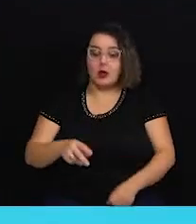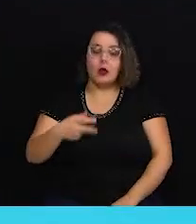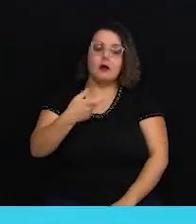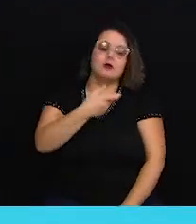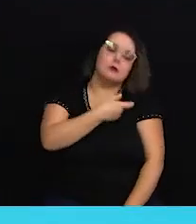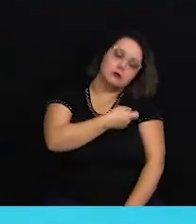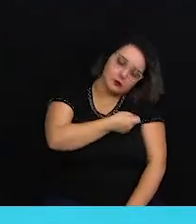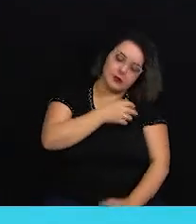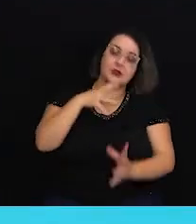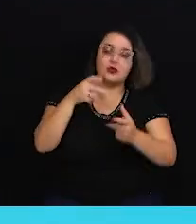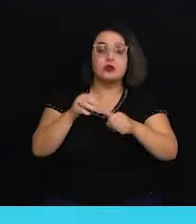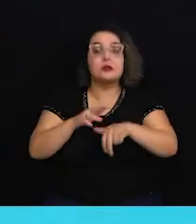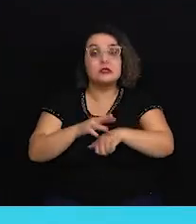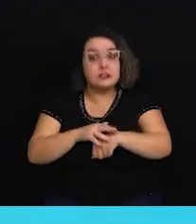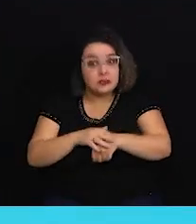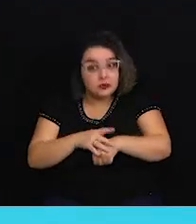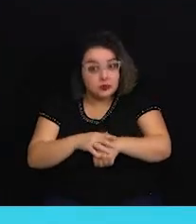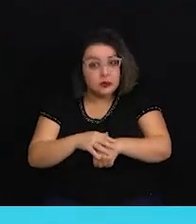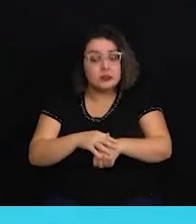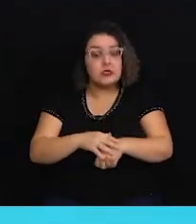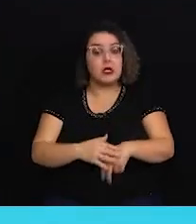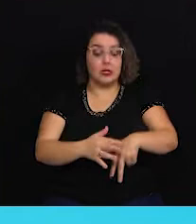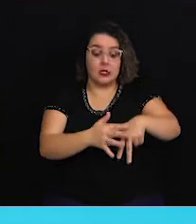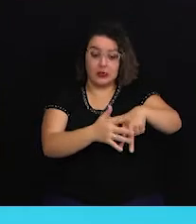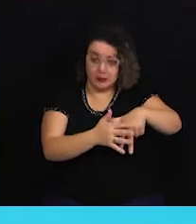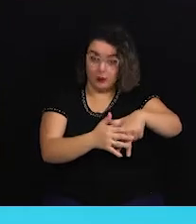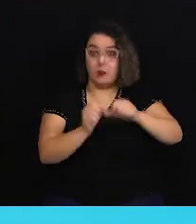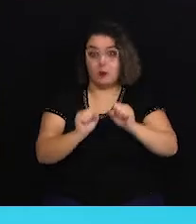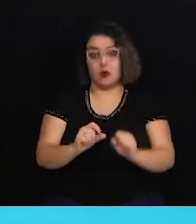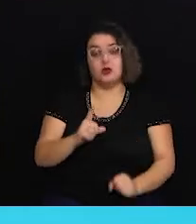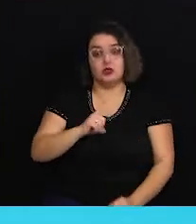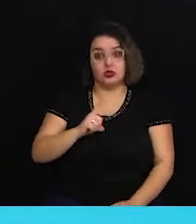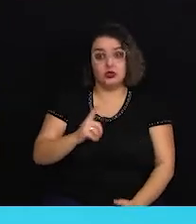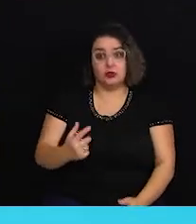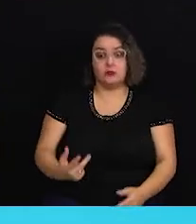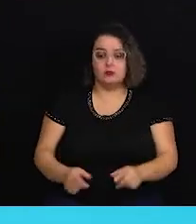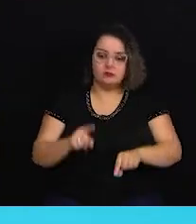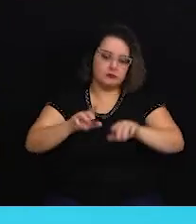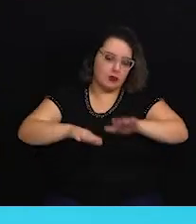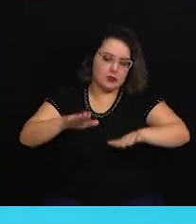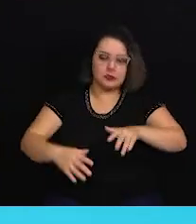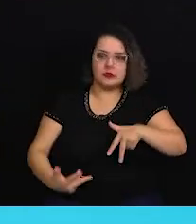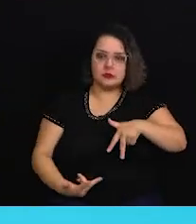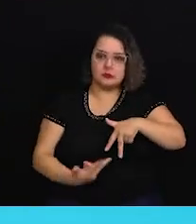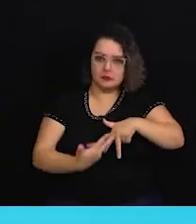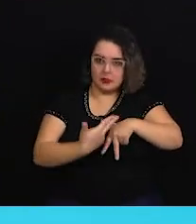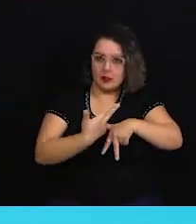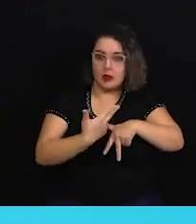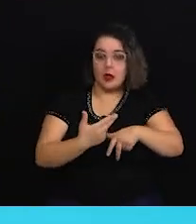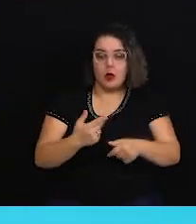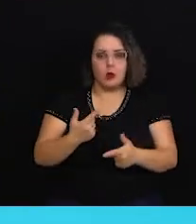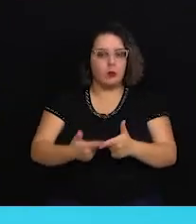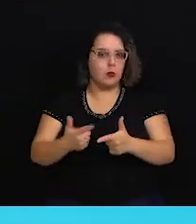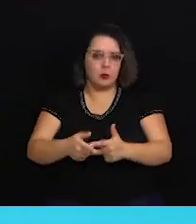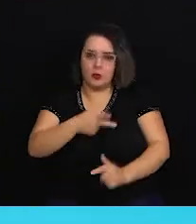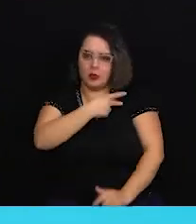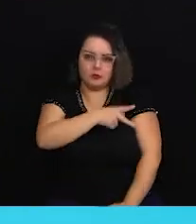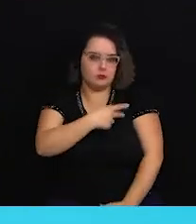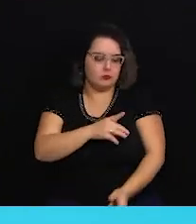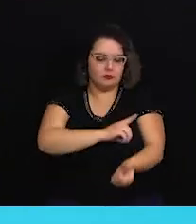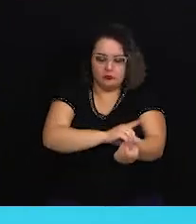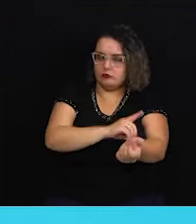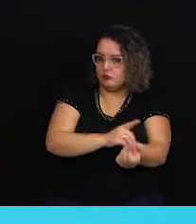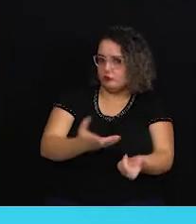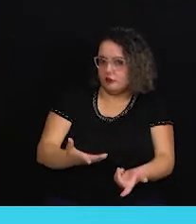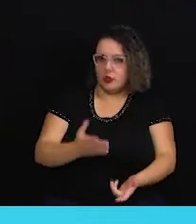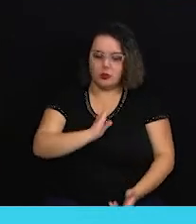não só da anestesia, mas de todas as doenças que o paciente pode ter. Porque pode ser determinada cirurgia, esse paciente tem um problema de pressão alta,